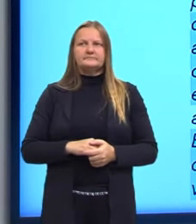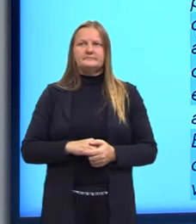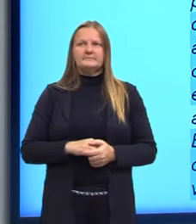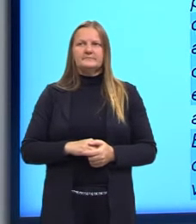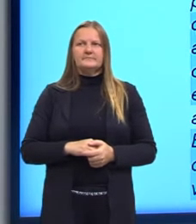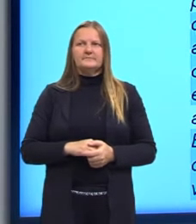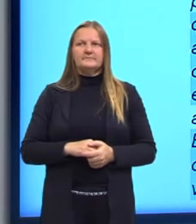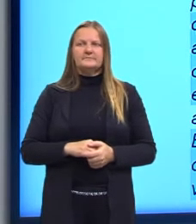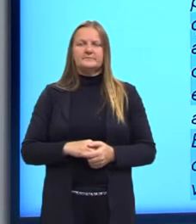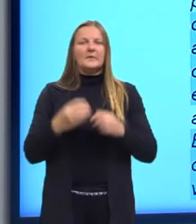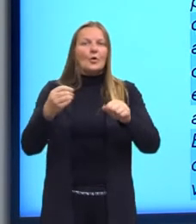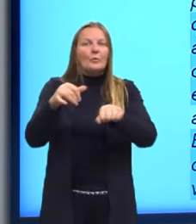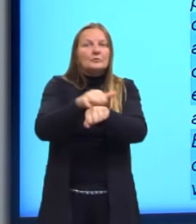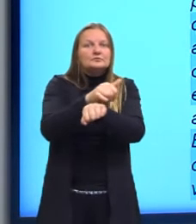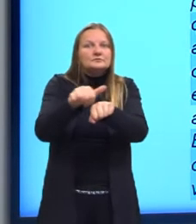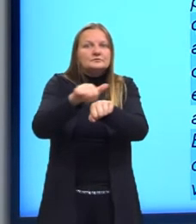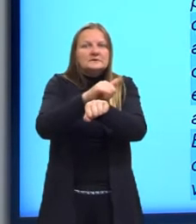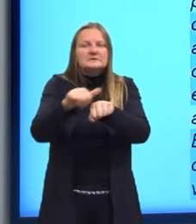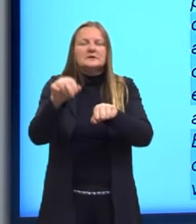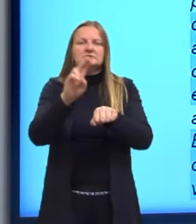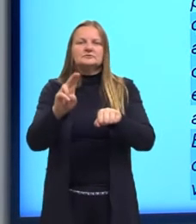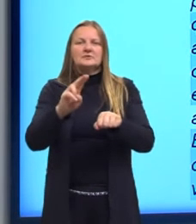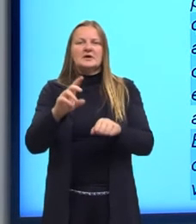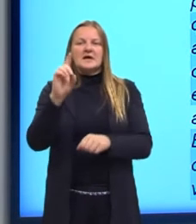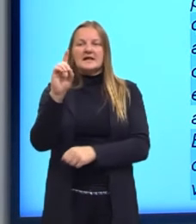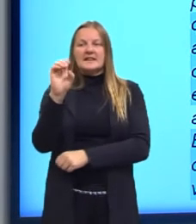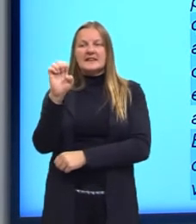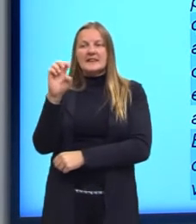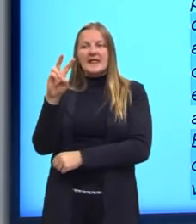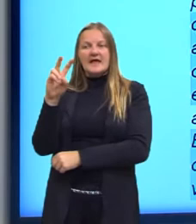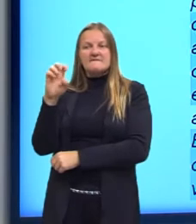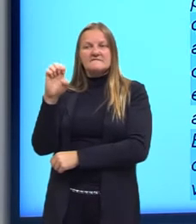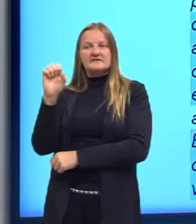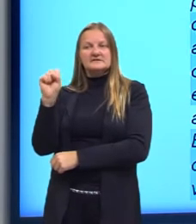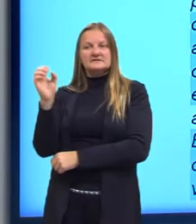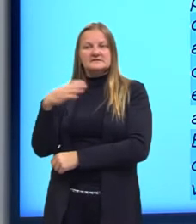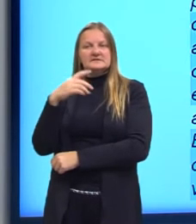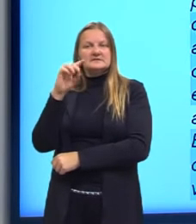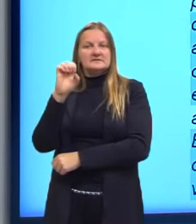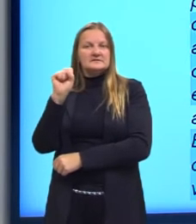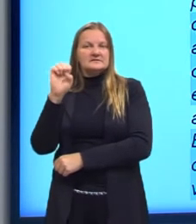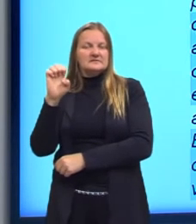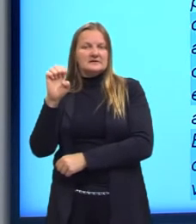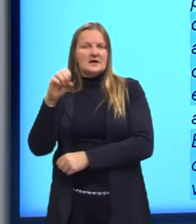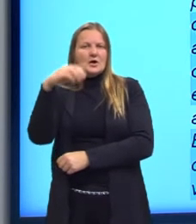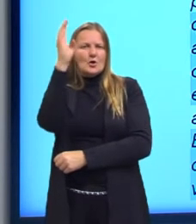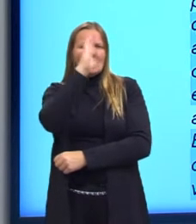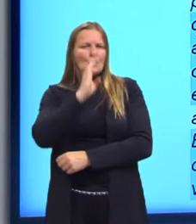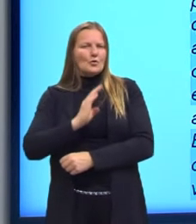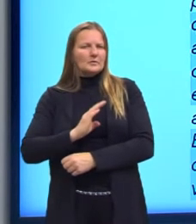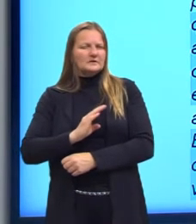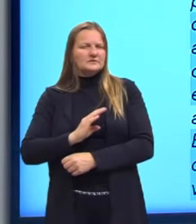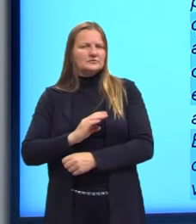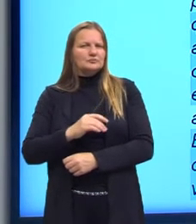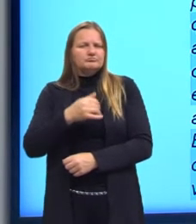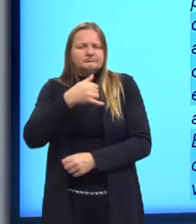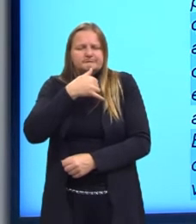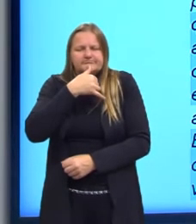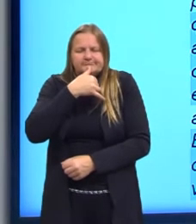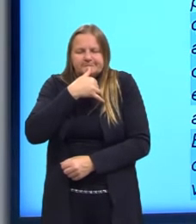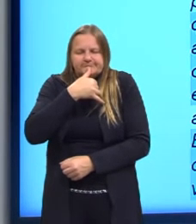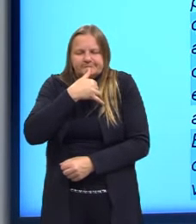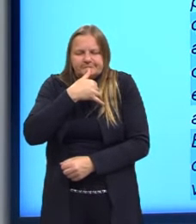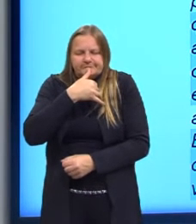esse desenvolvimento um deve-se pontuar de início que o Brasil é infelizmente um país